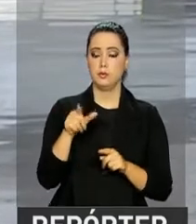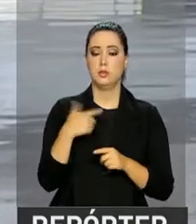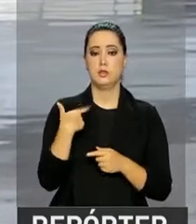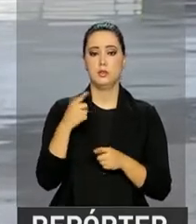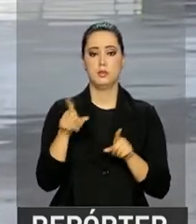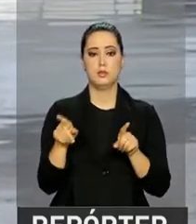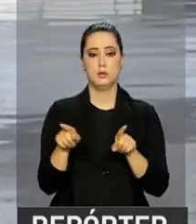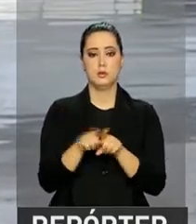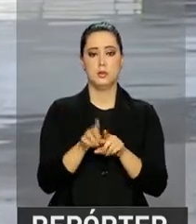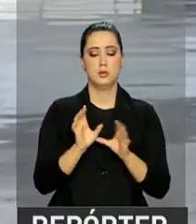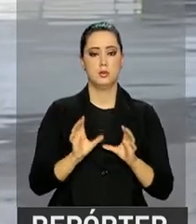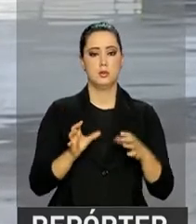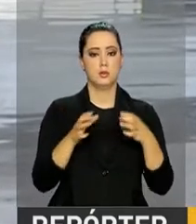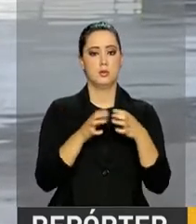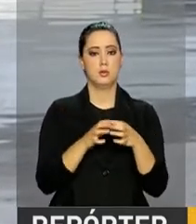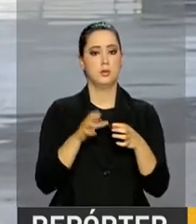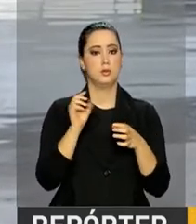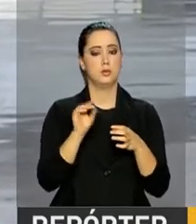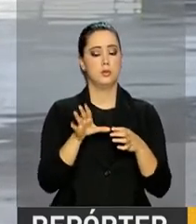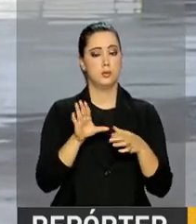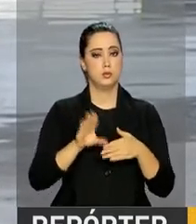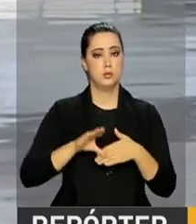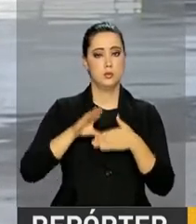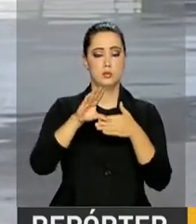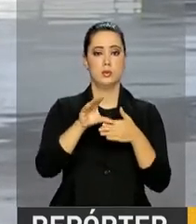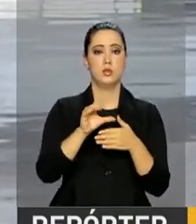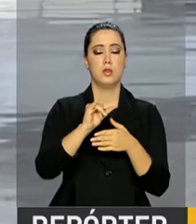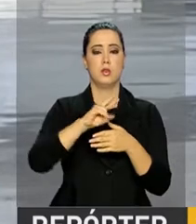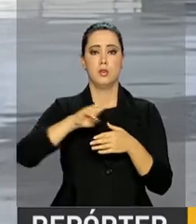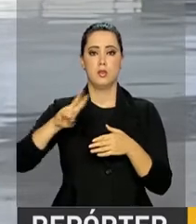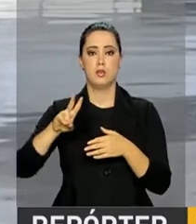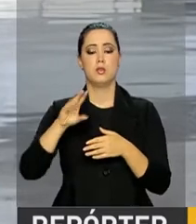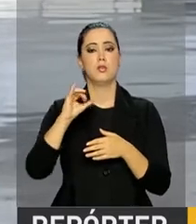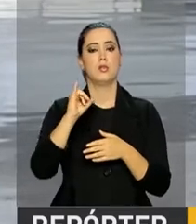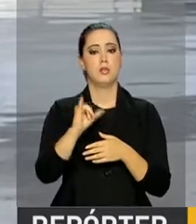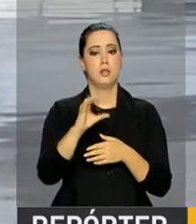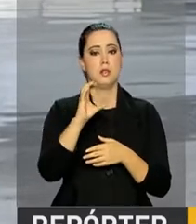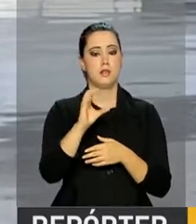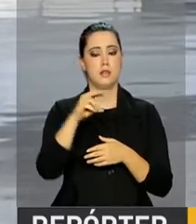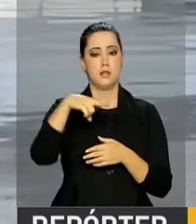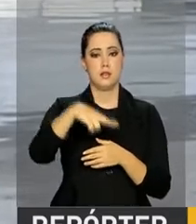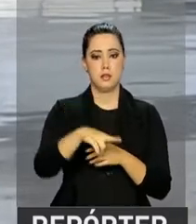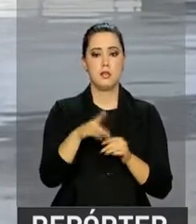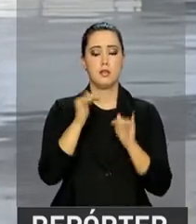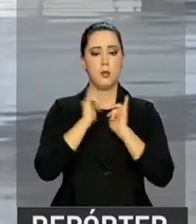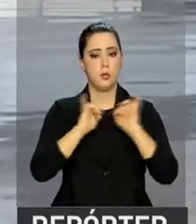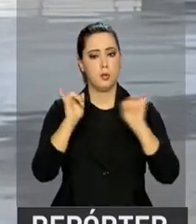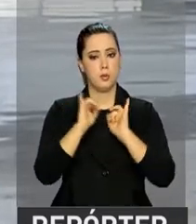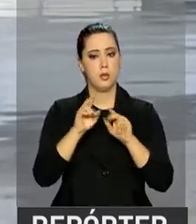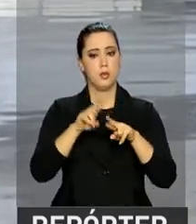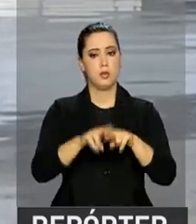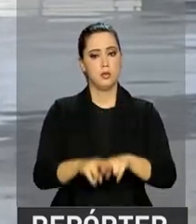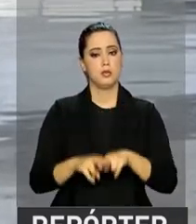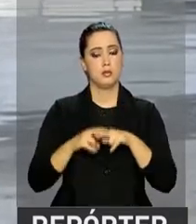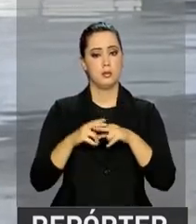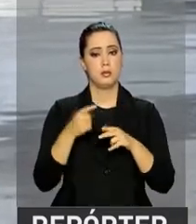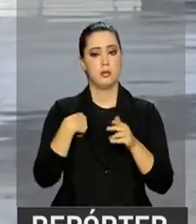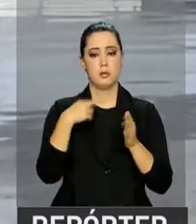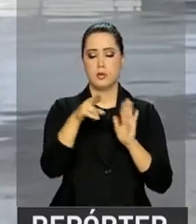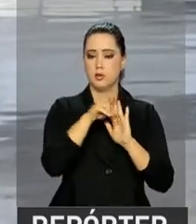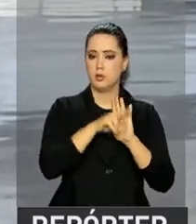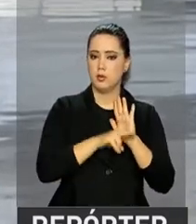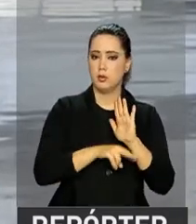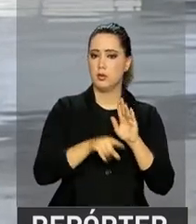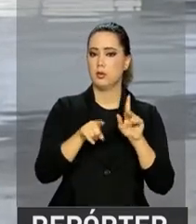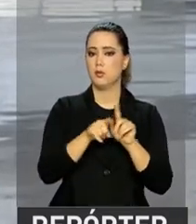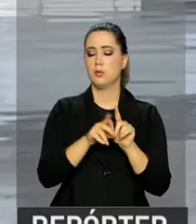pelo Comitê Gestor de Identificação Civil Nacional, o ICN, e publicada através de resolução que